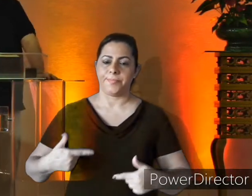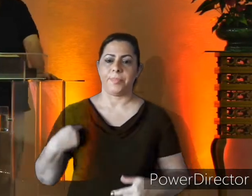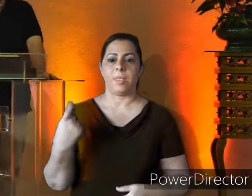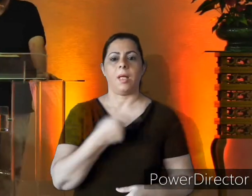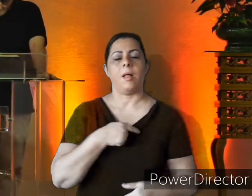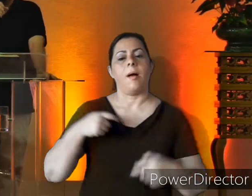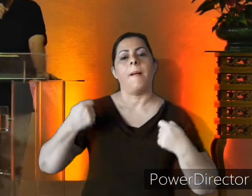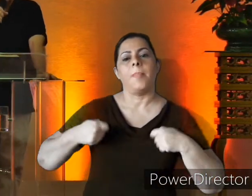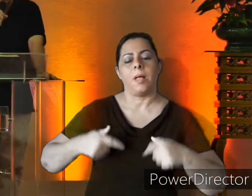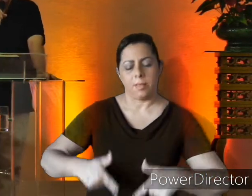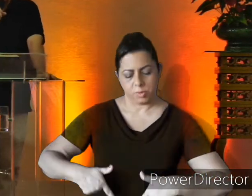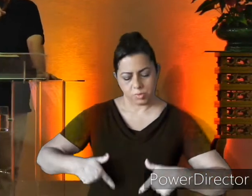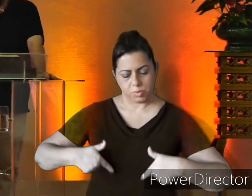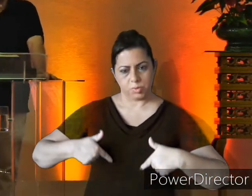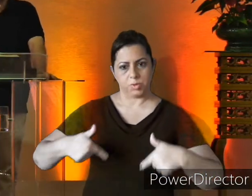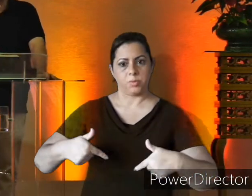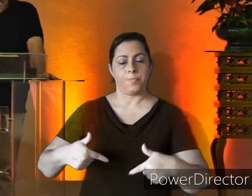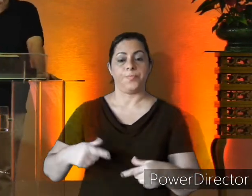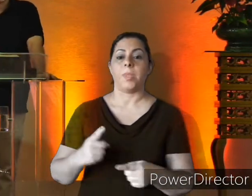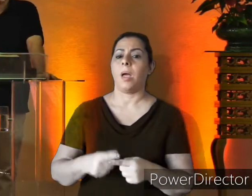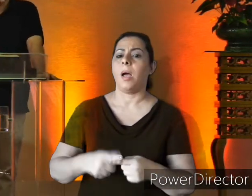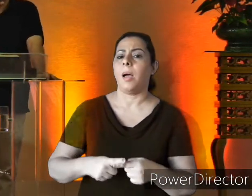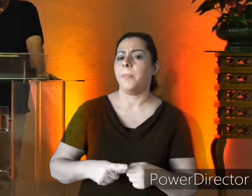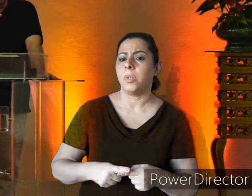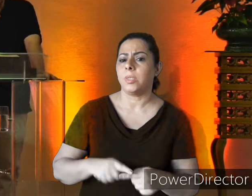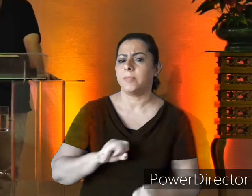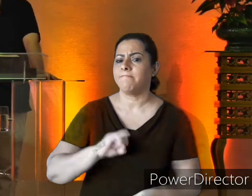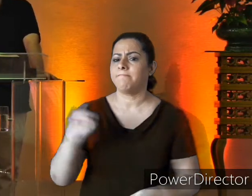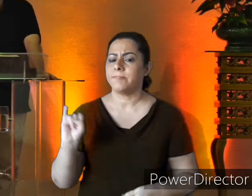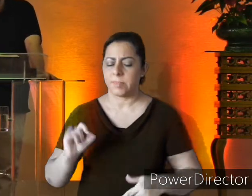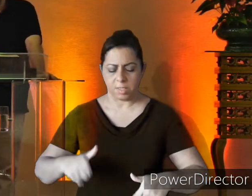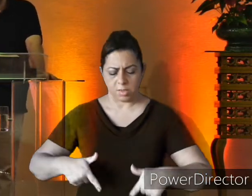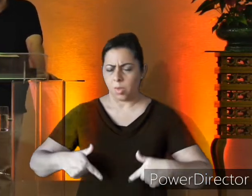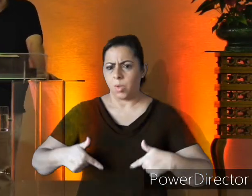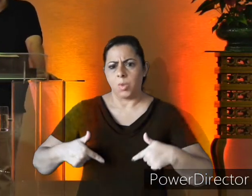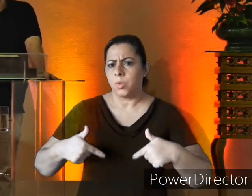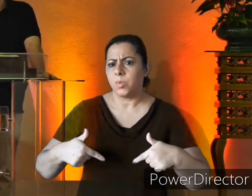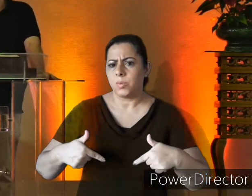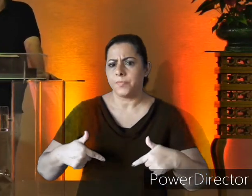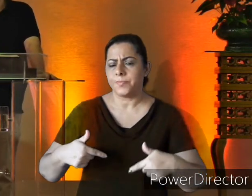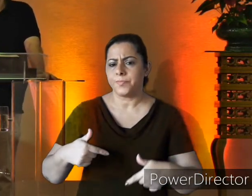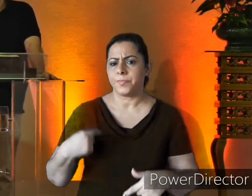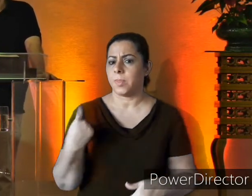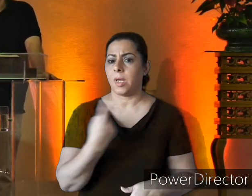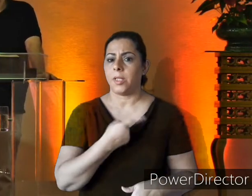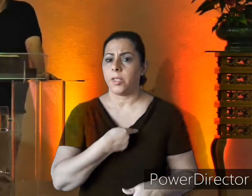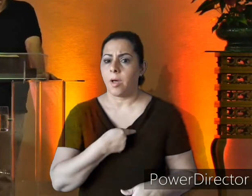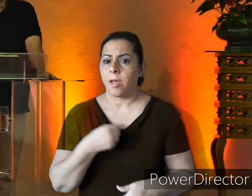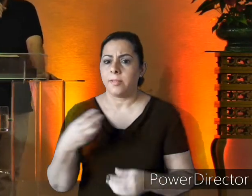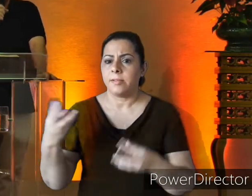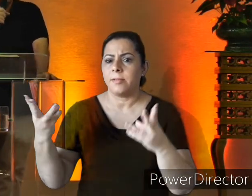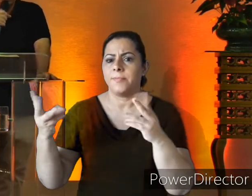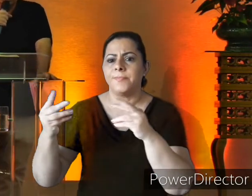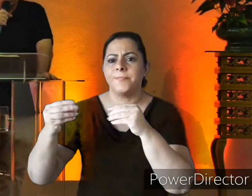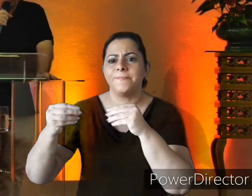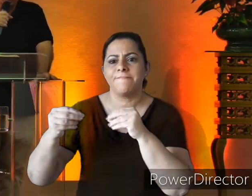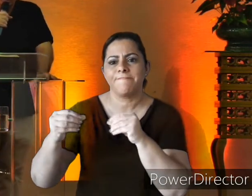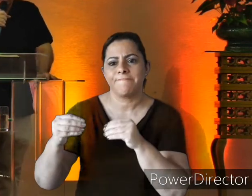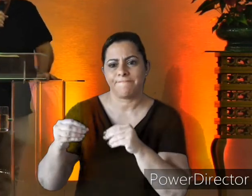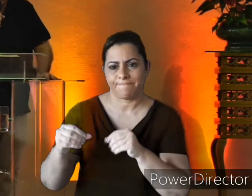derrotados, ficaremos aflitos, angustiados, desanimados.